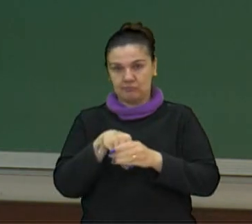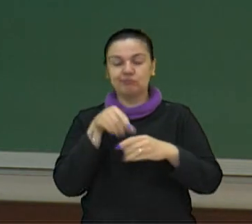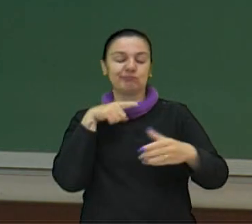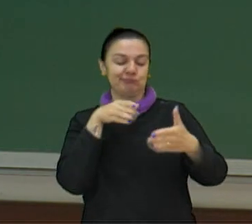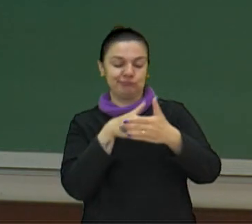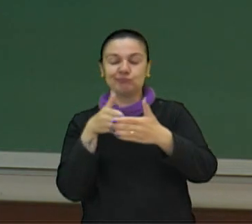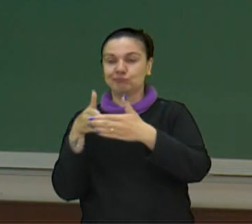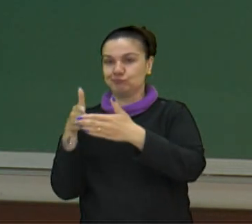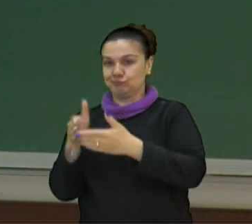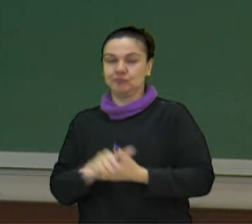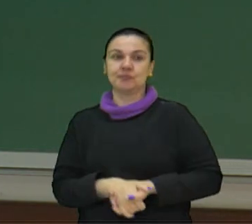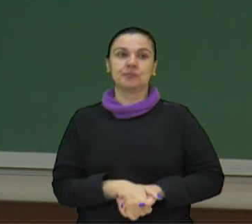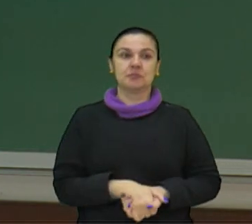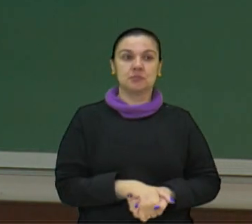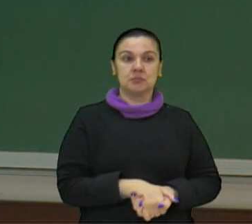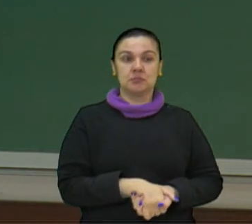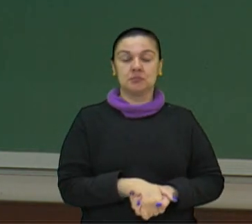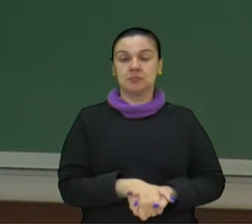finitas.